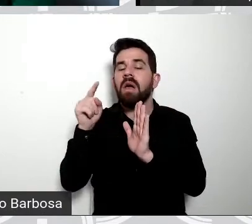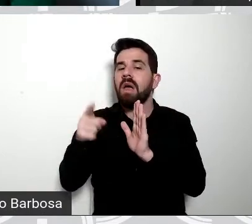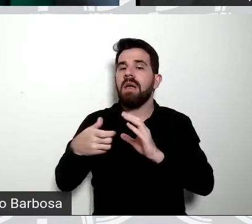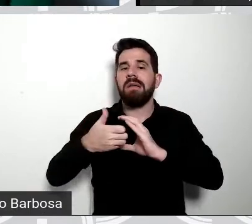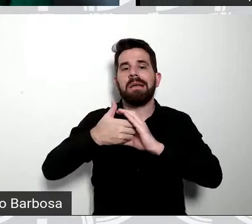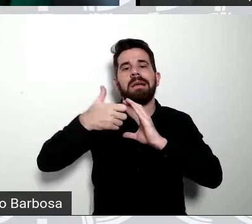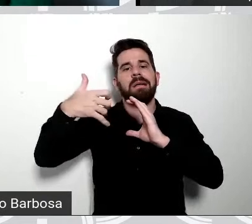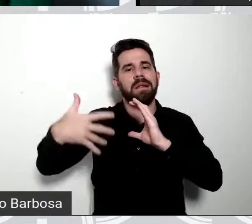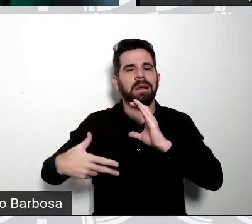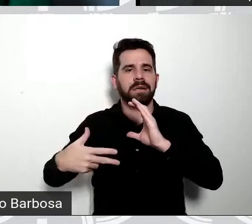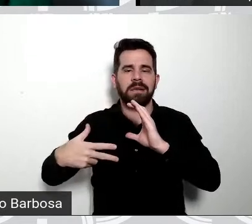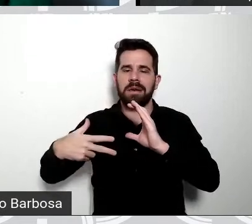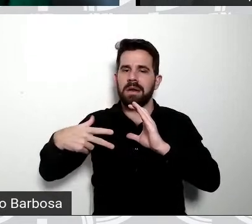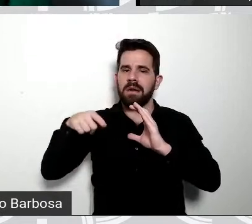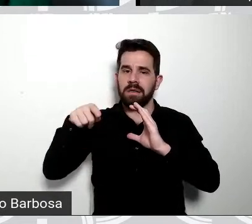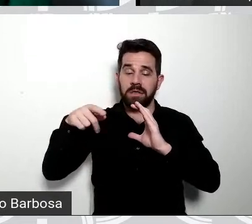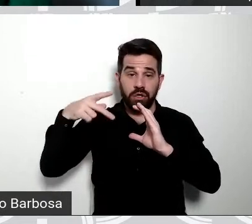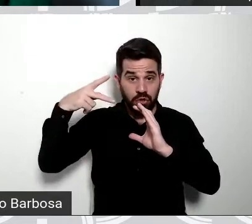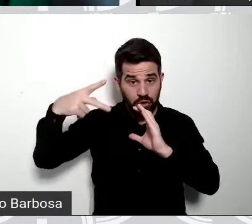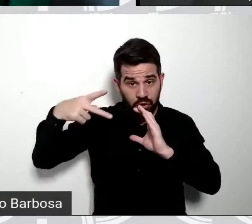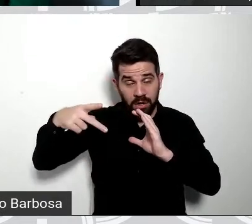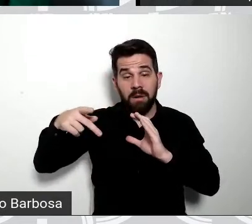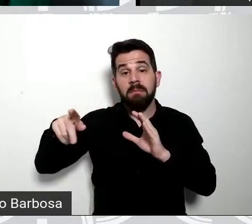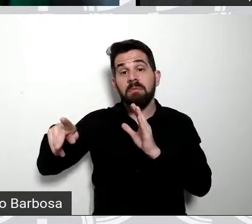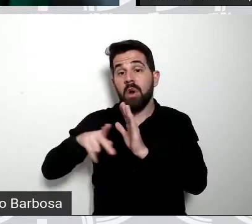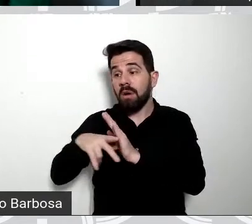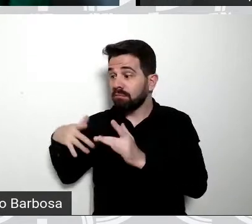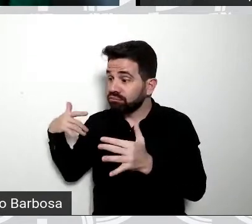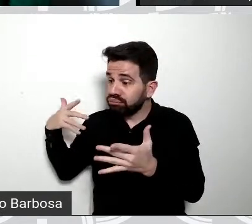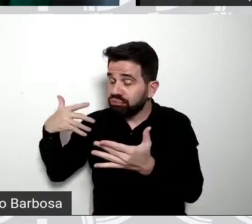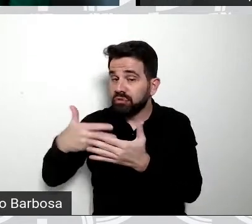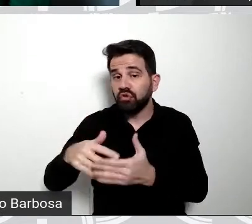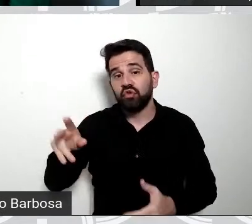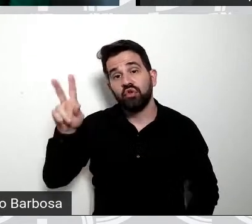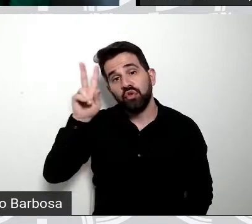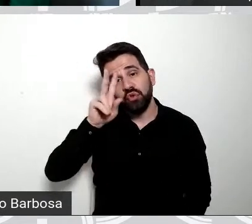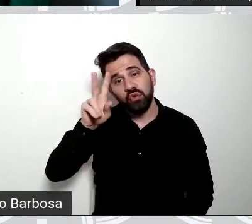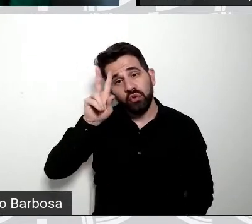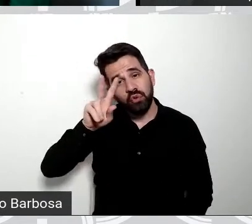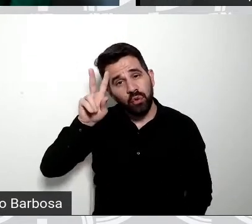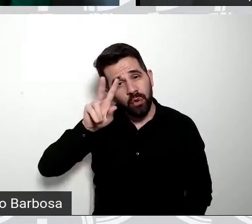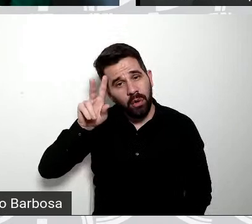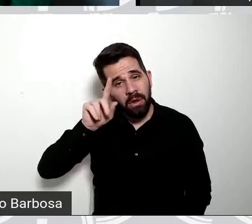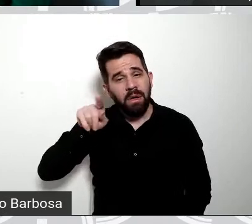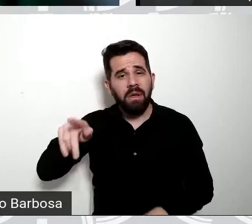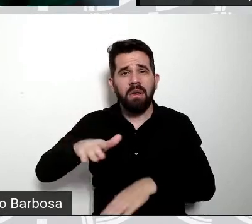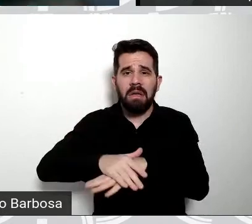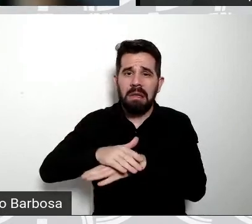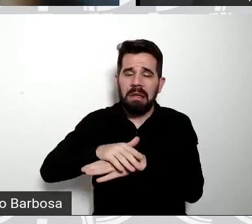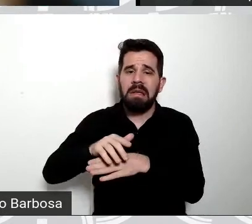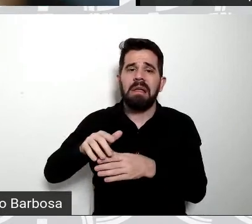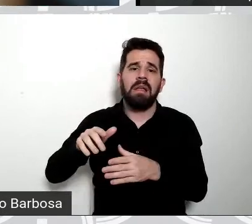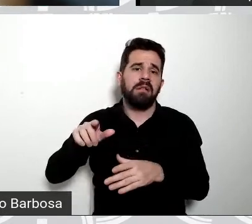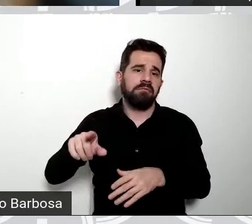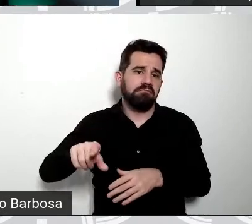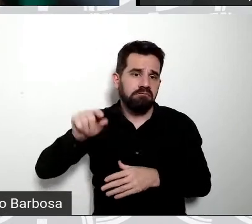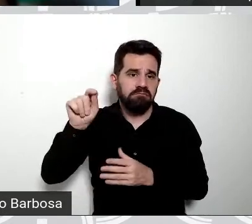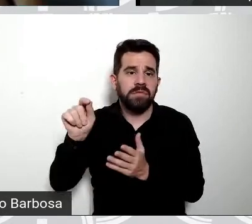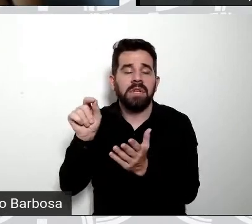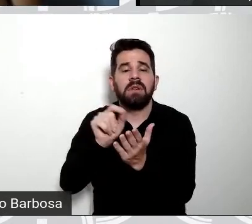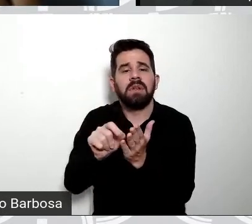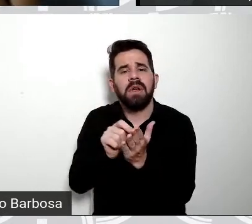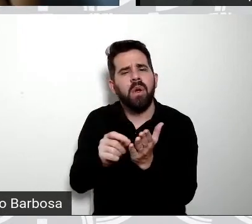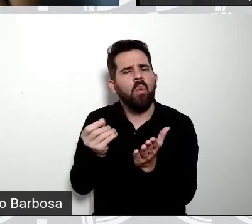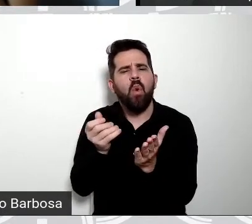de sua visada historiográfica, ao escolher narrar a história da formação da literatura brasileira